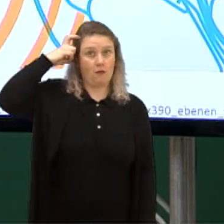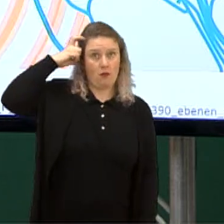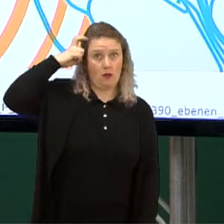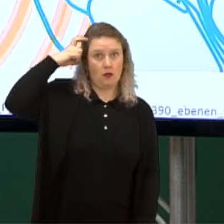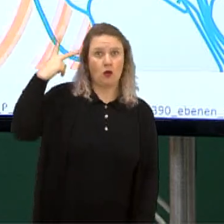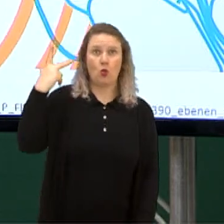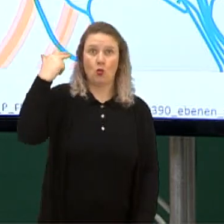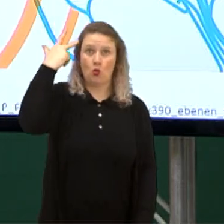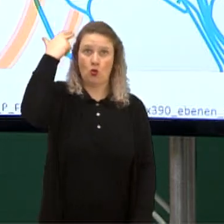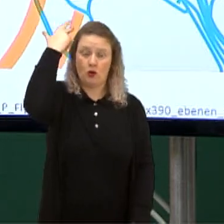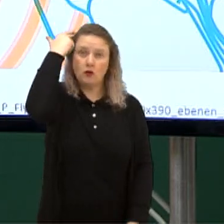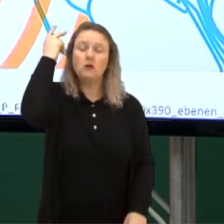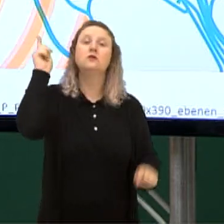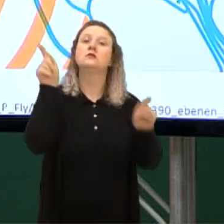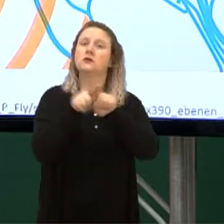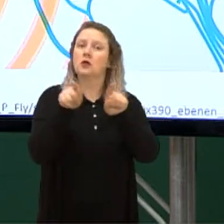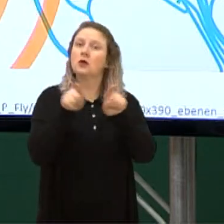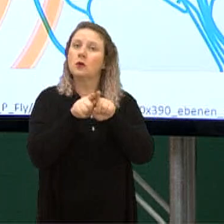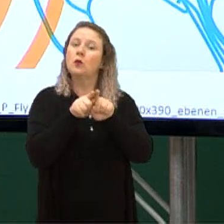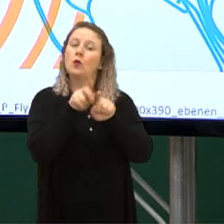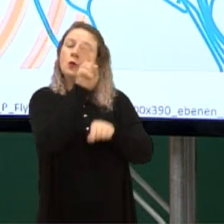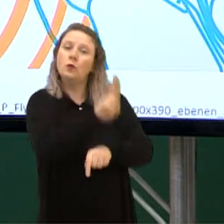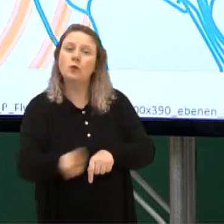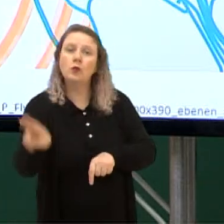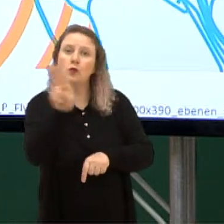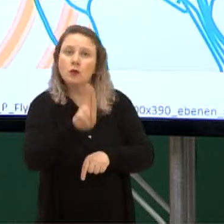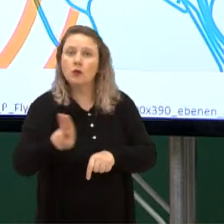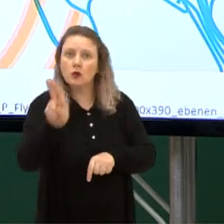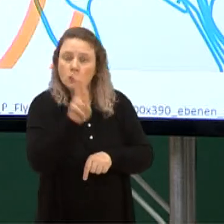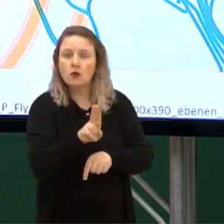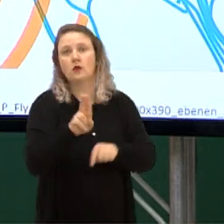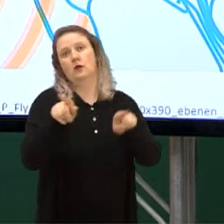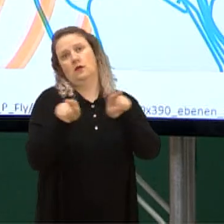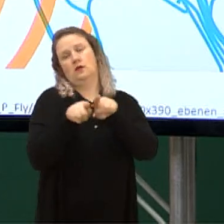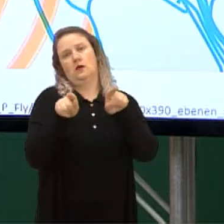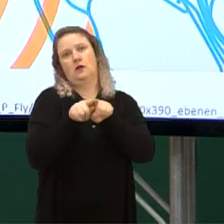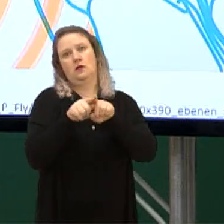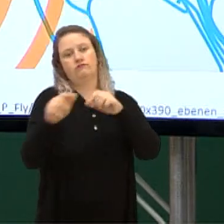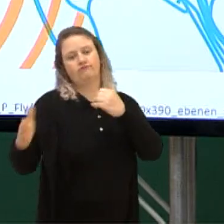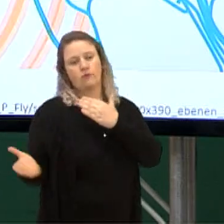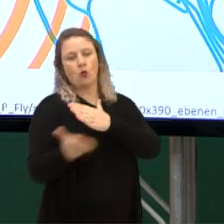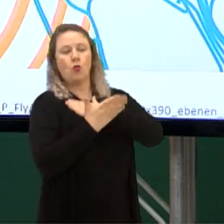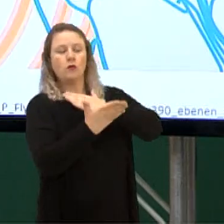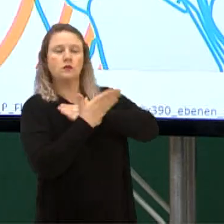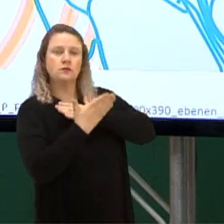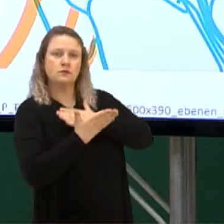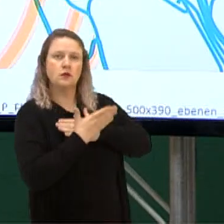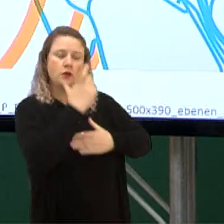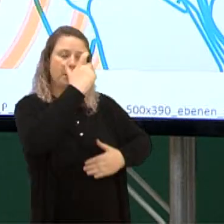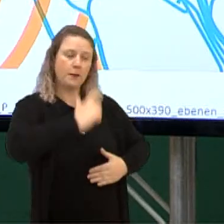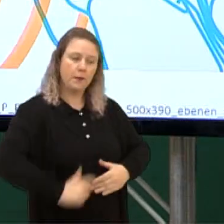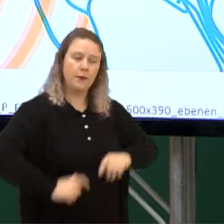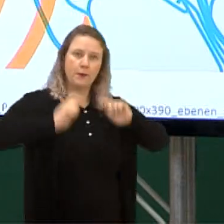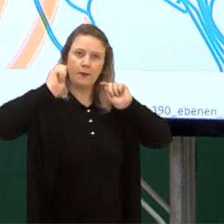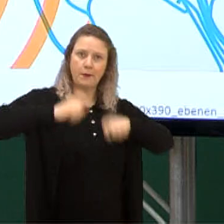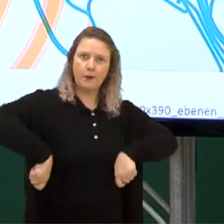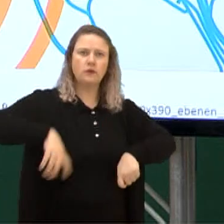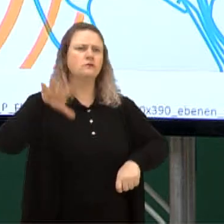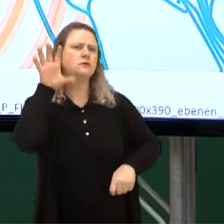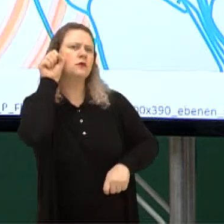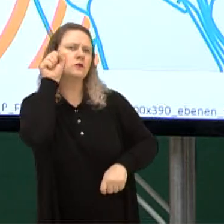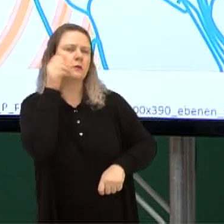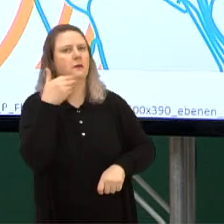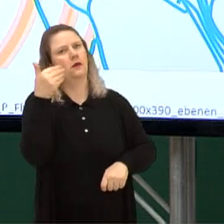são instrumentos, né? São aparelhos, são dispositivos que facilitam com que a pessoa ouça